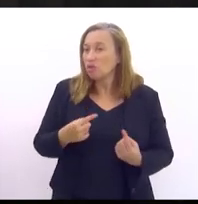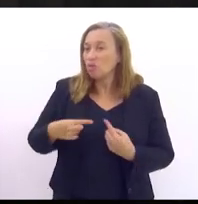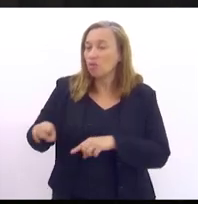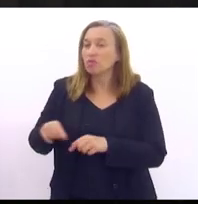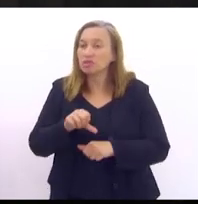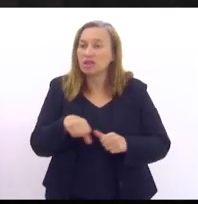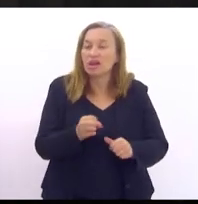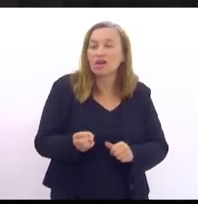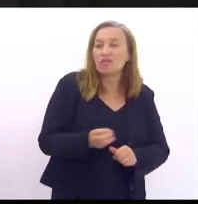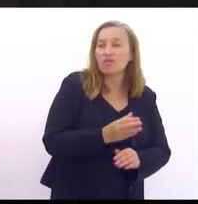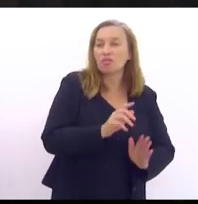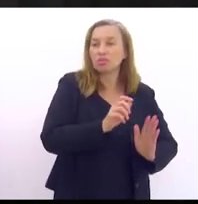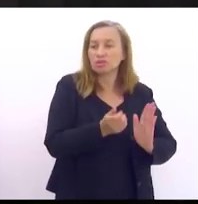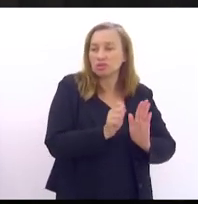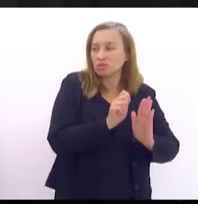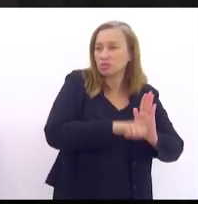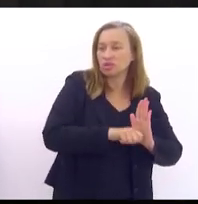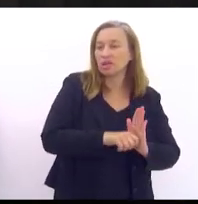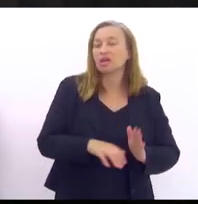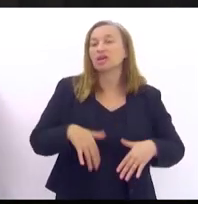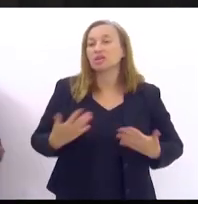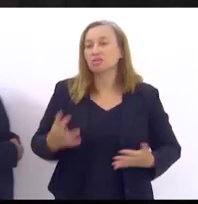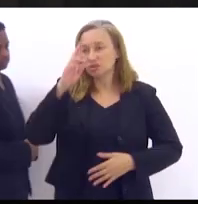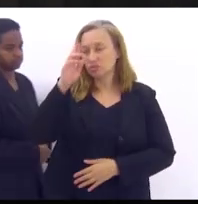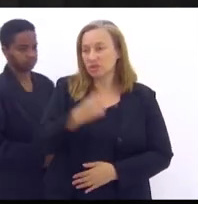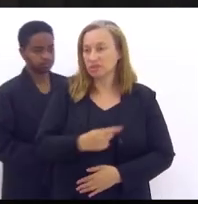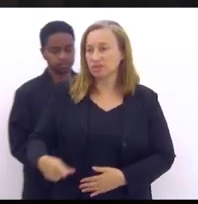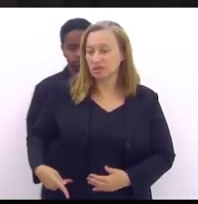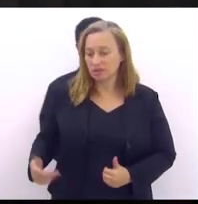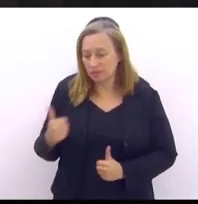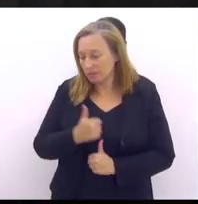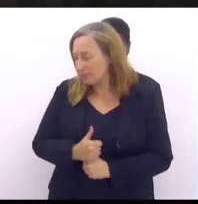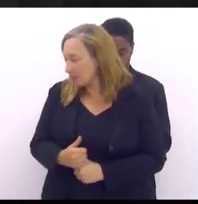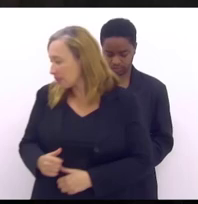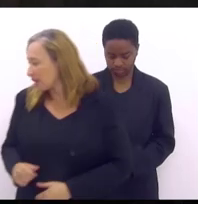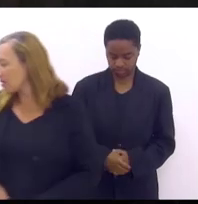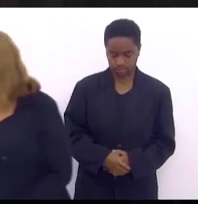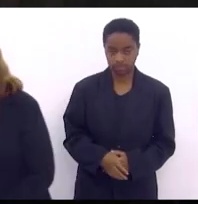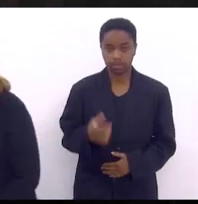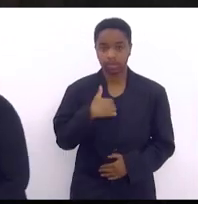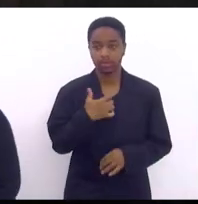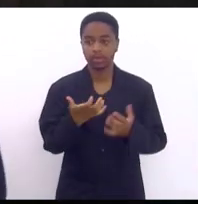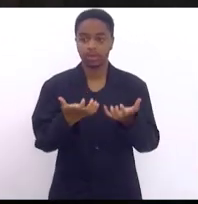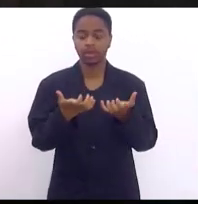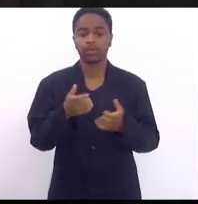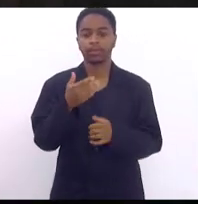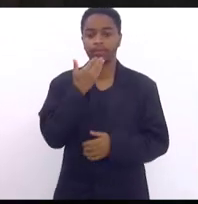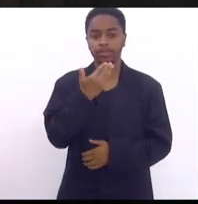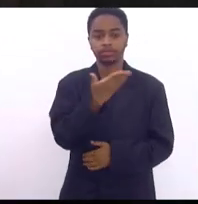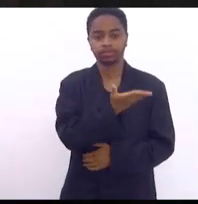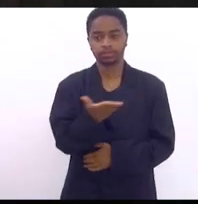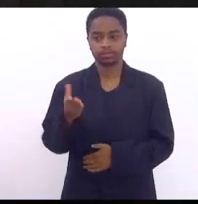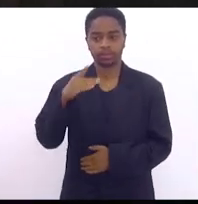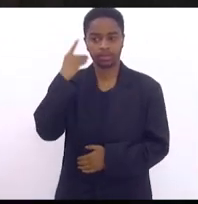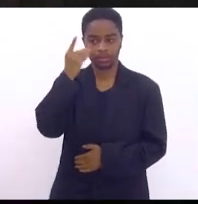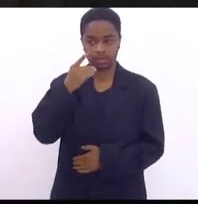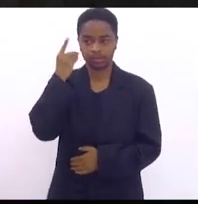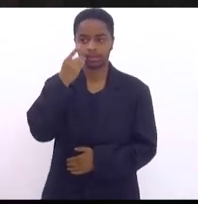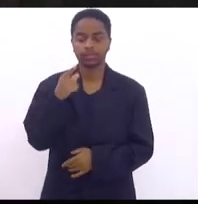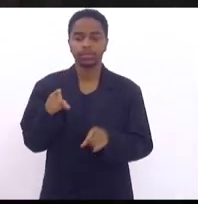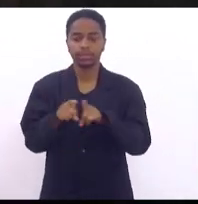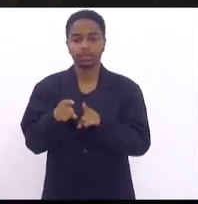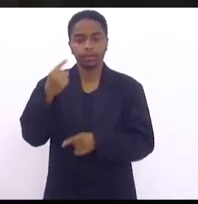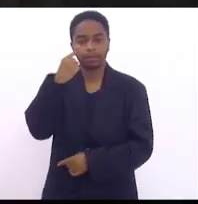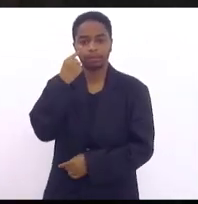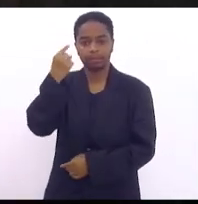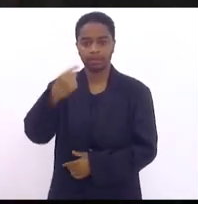reforma tributária. Então, senhor presidente, eu queria pedir aos senhores deputados que também